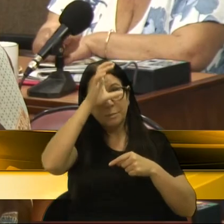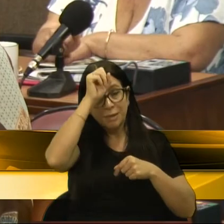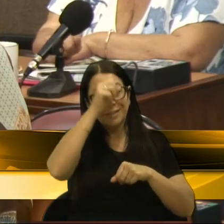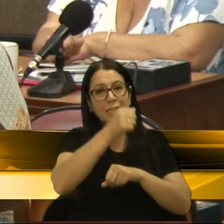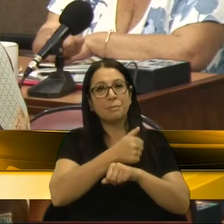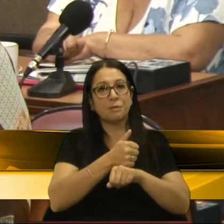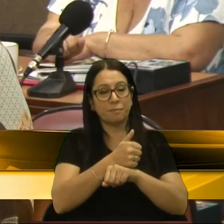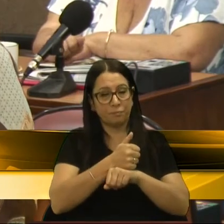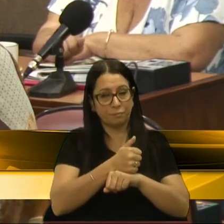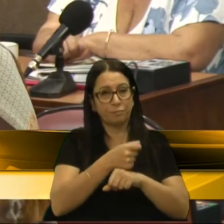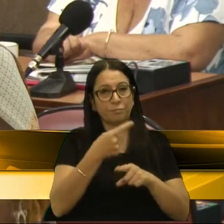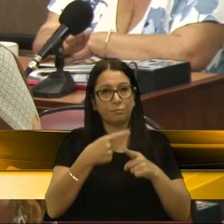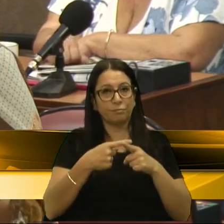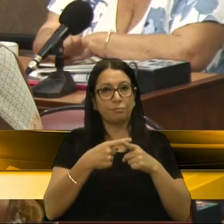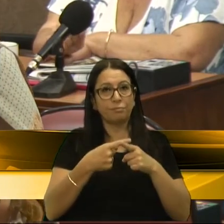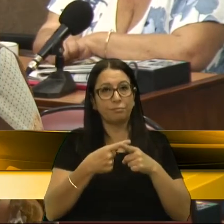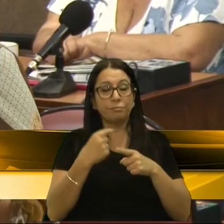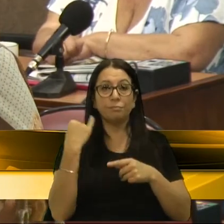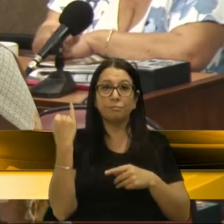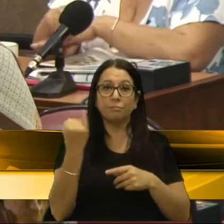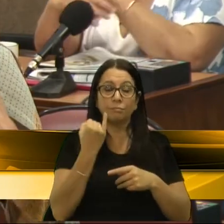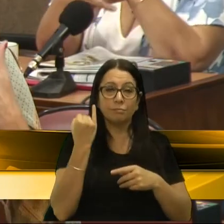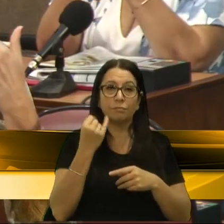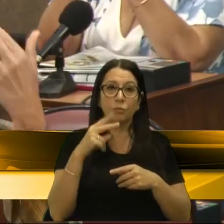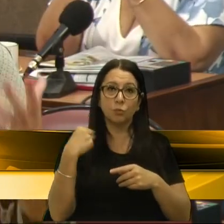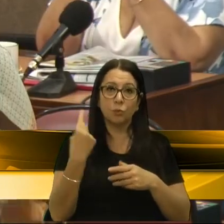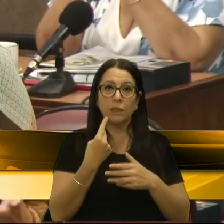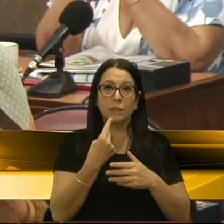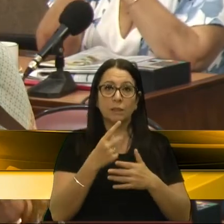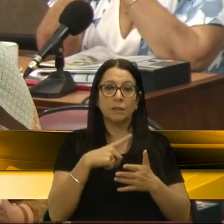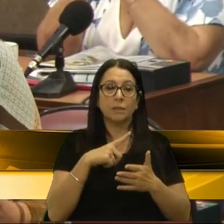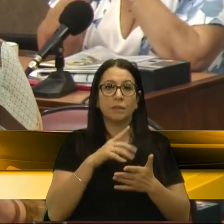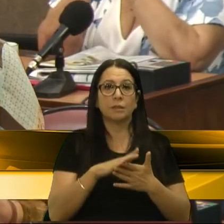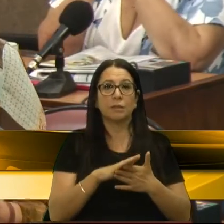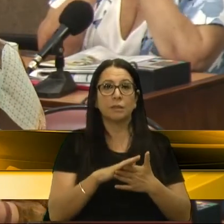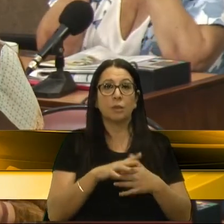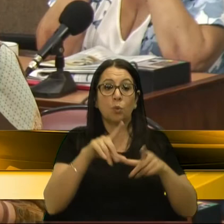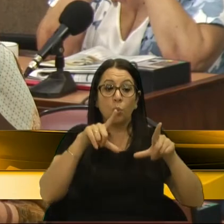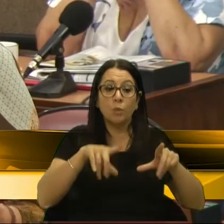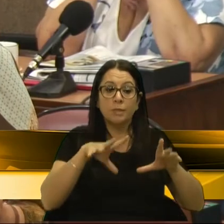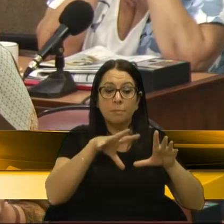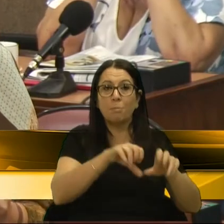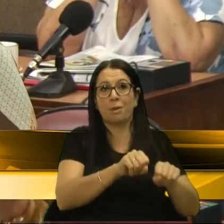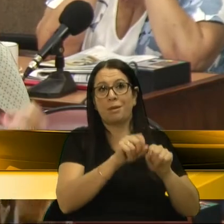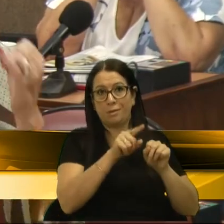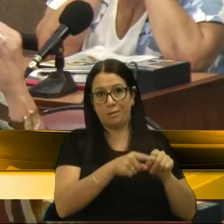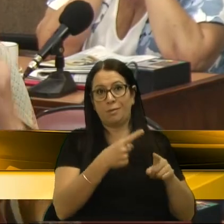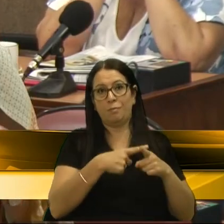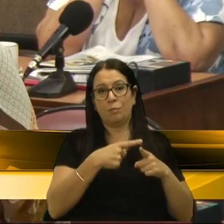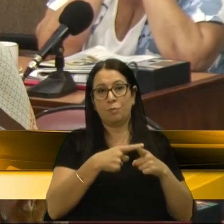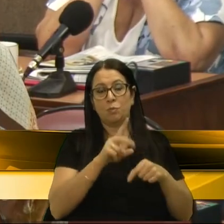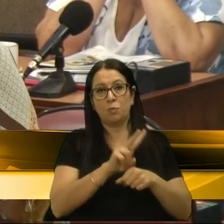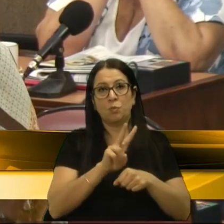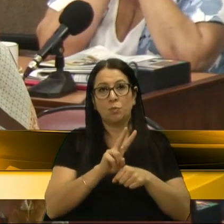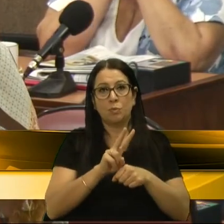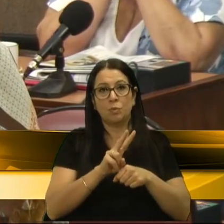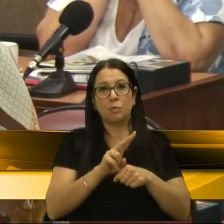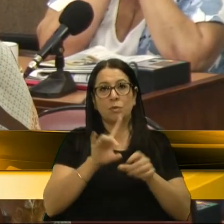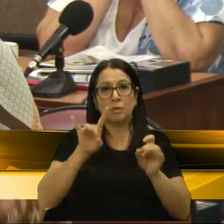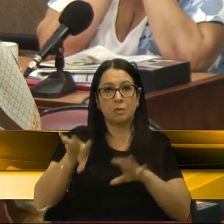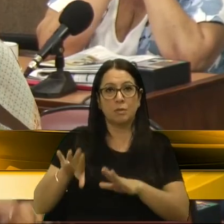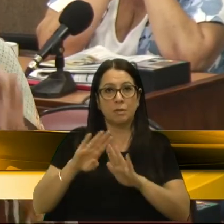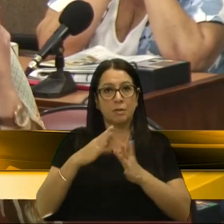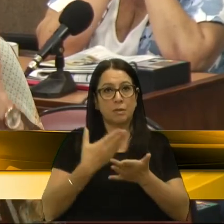profissional. Porque é muito importante nós ocuparmos esse espaço, porque nós estamos cuidando da evasão